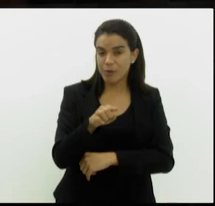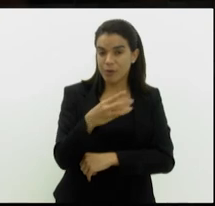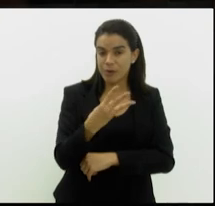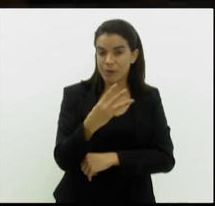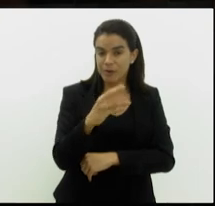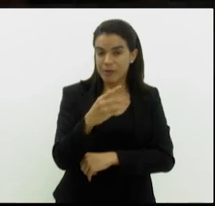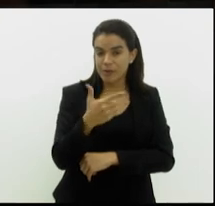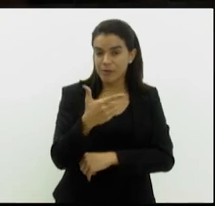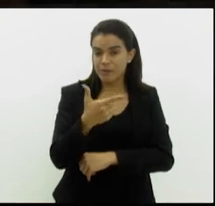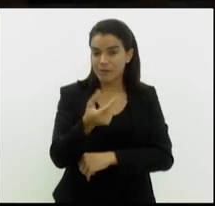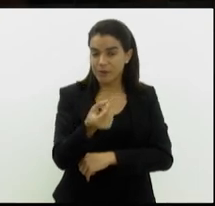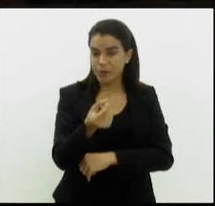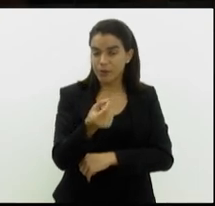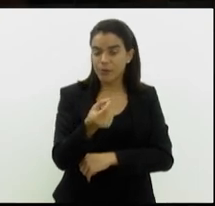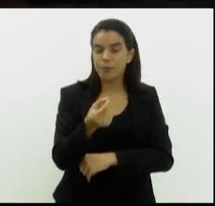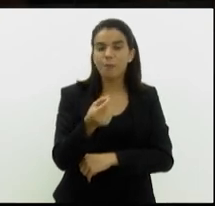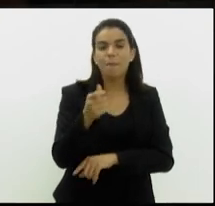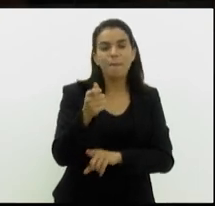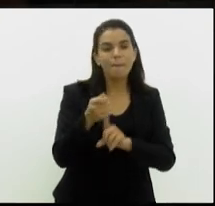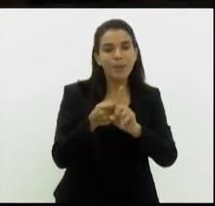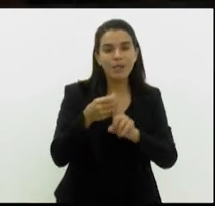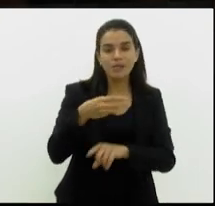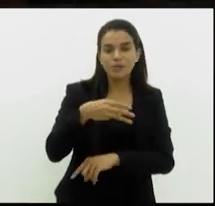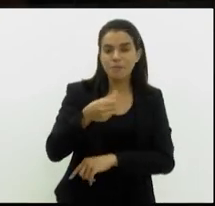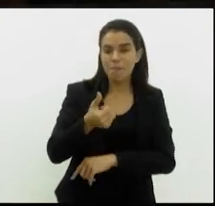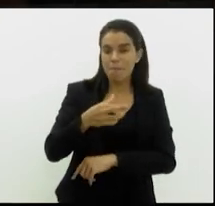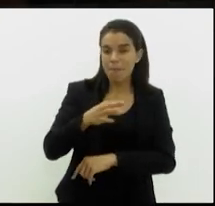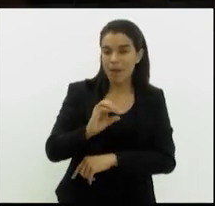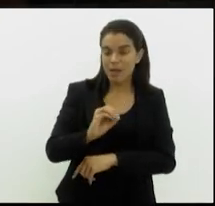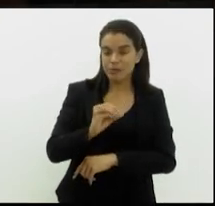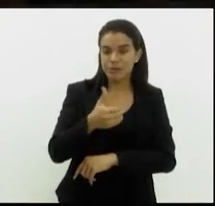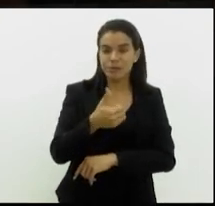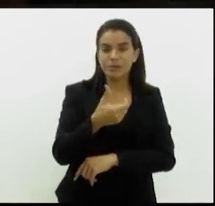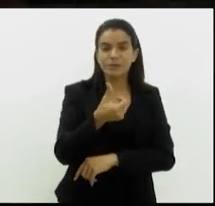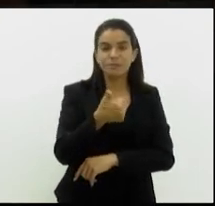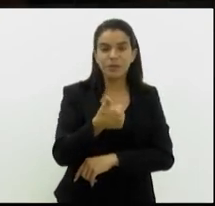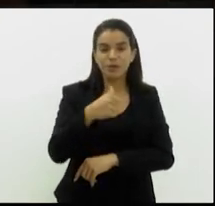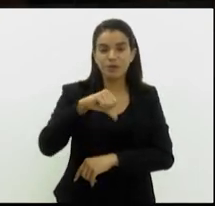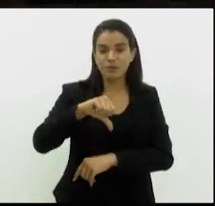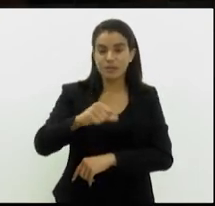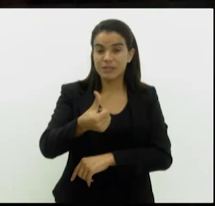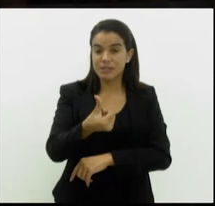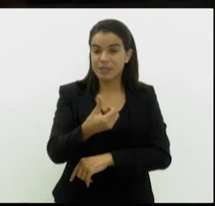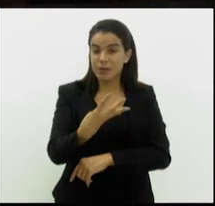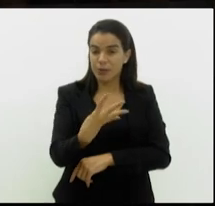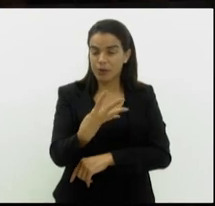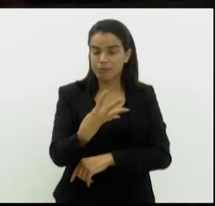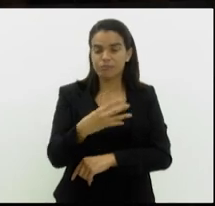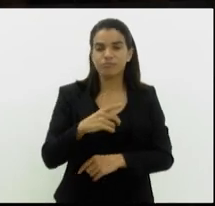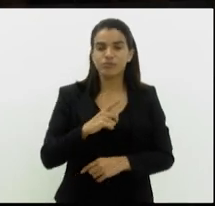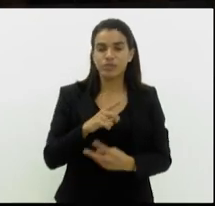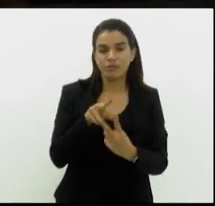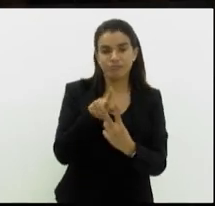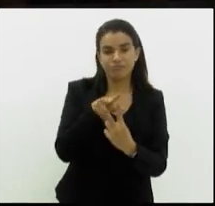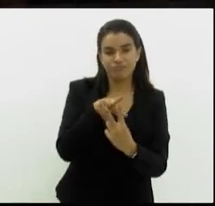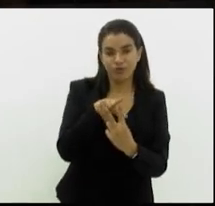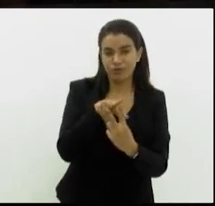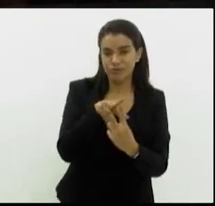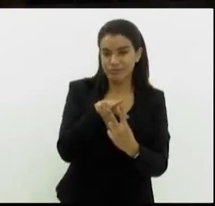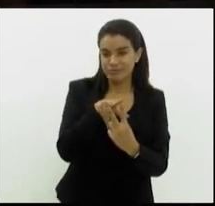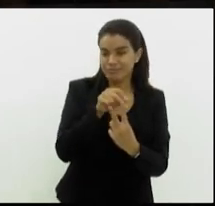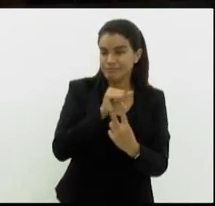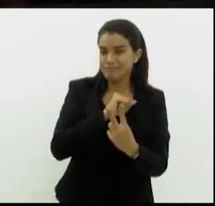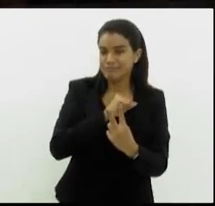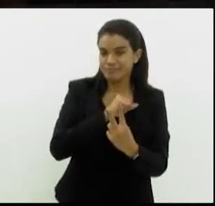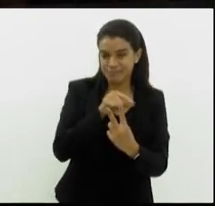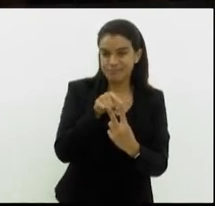4.320, de março de 64, e que ela tinha dois instrumentos que fazem